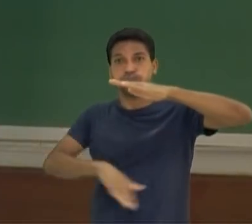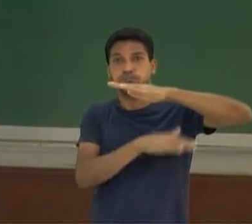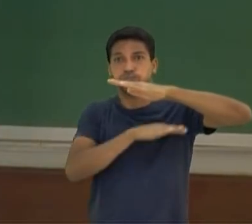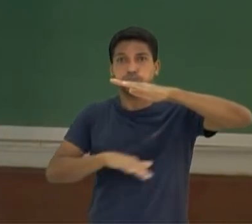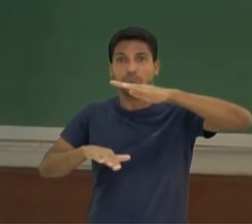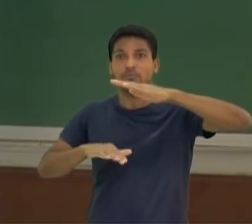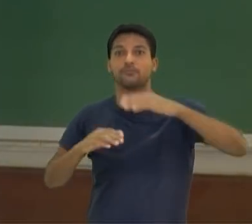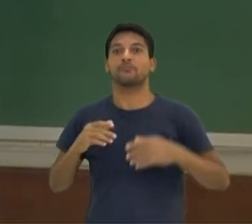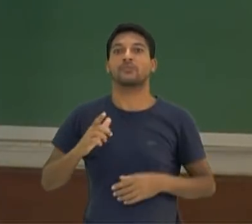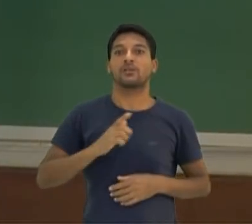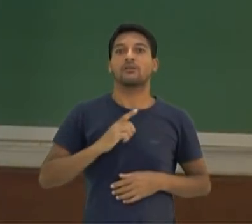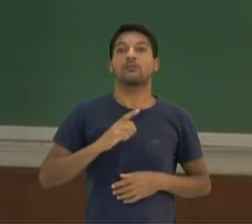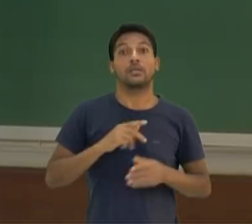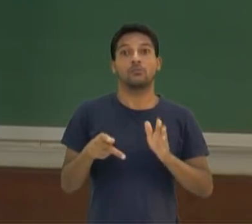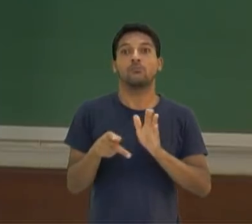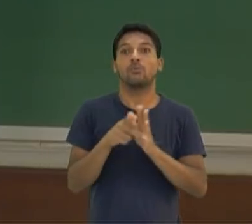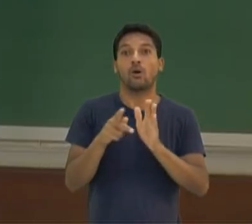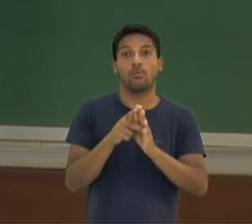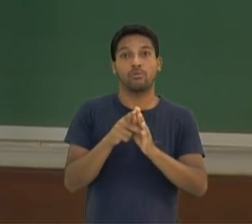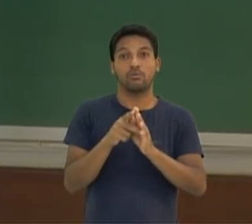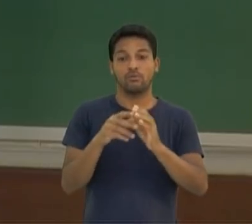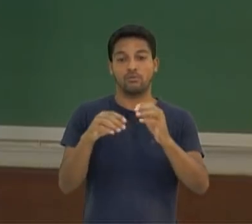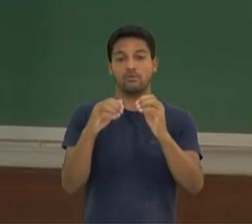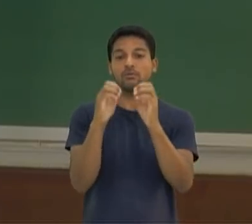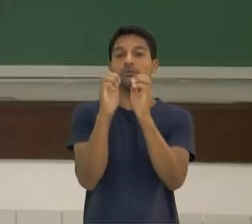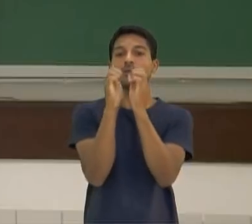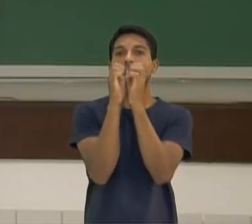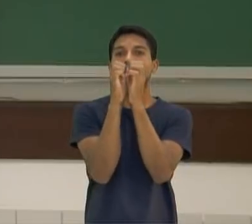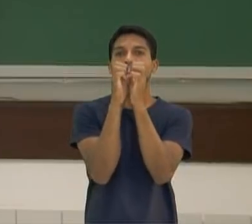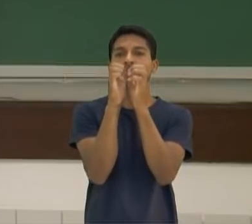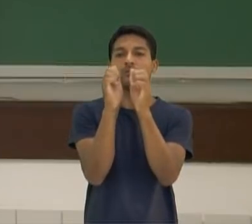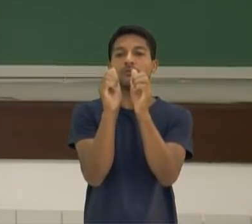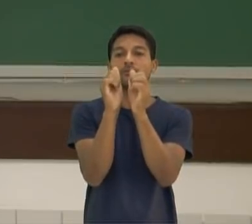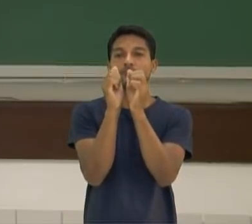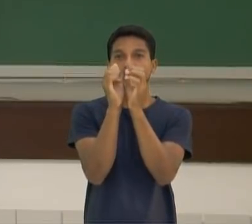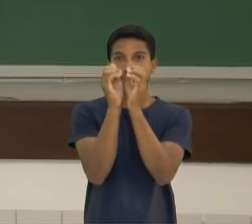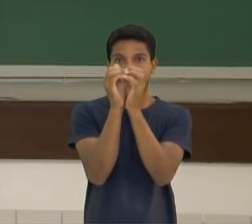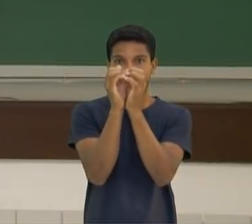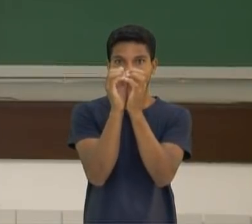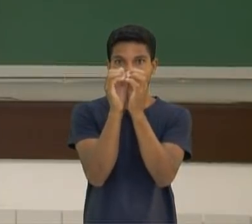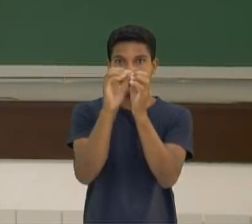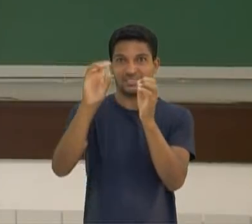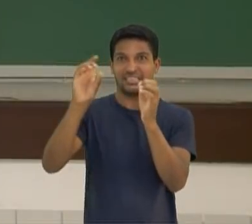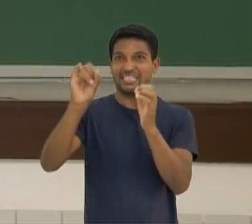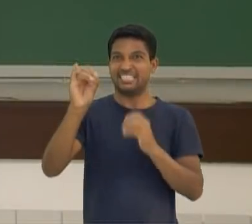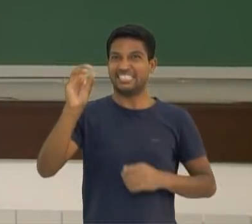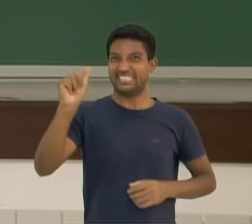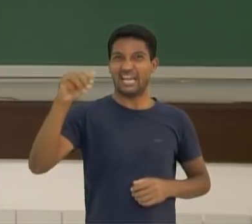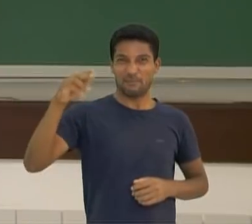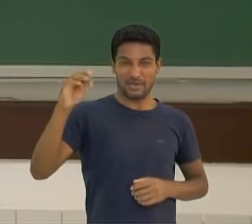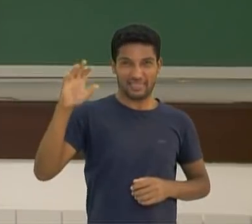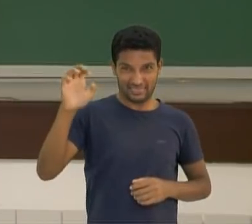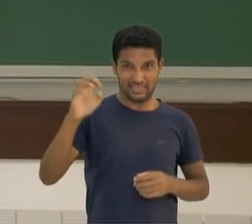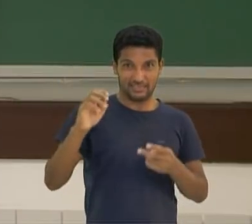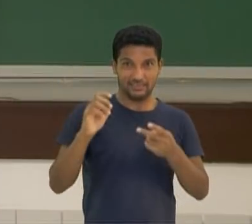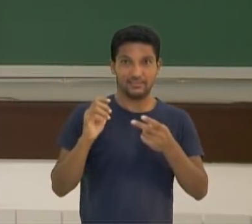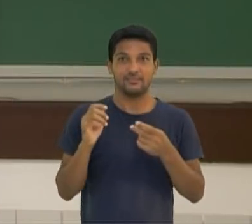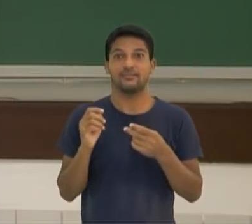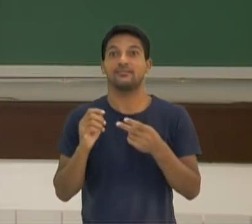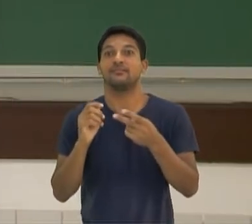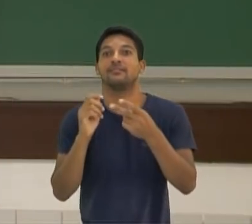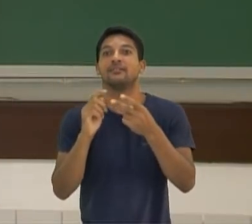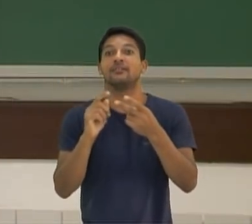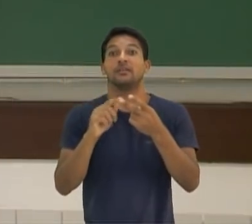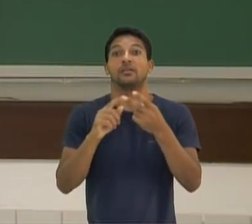A gente diz que essas são as formas alotrópicas do carbono, ou seja, substâncias diferentes formadas pelo